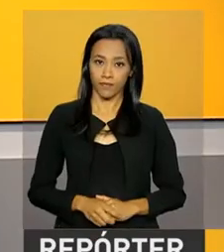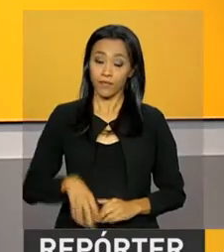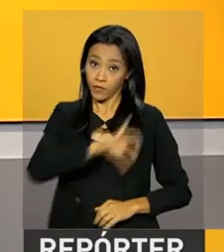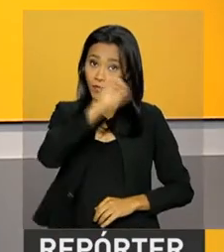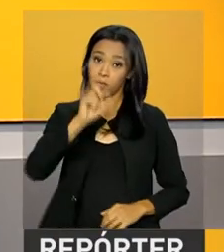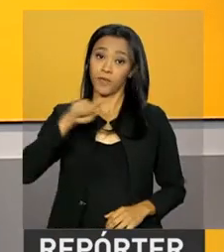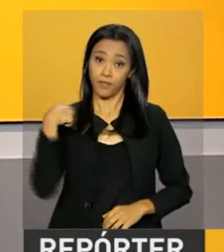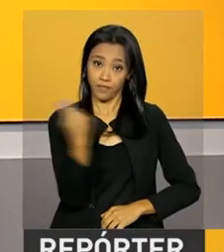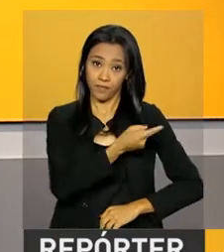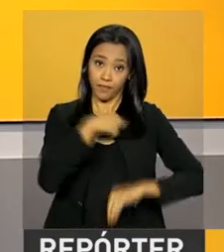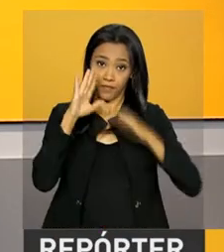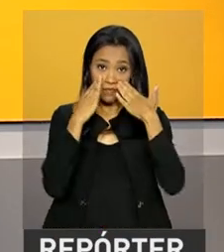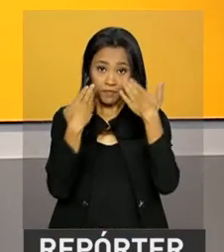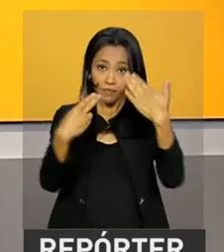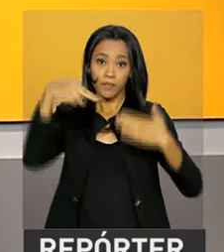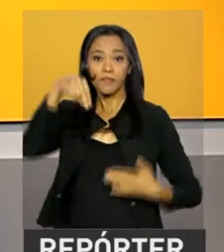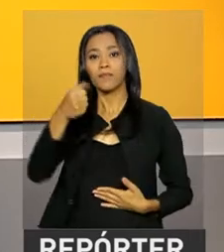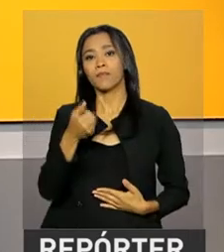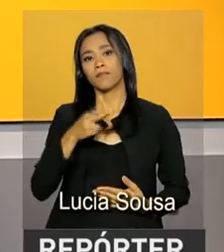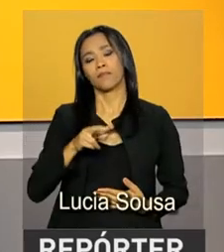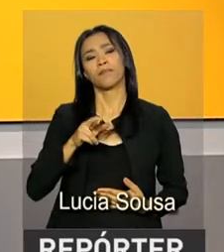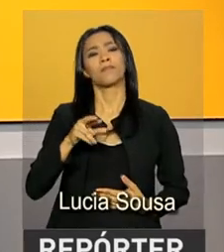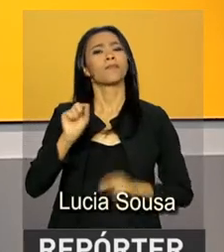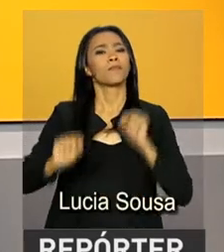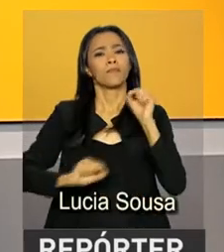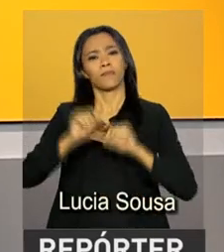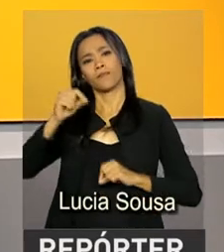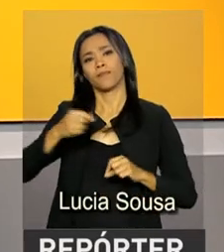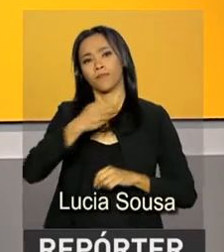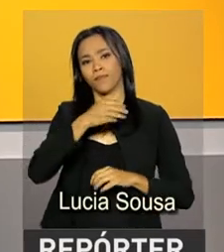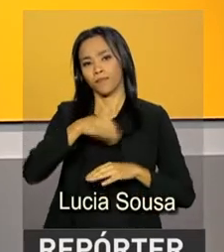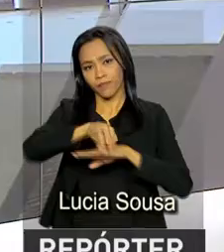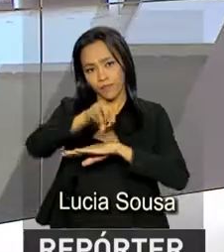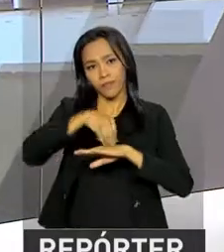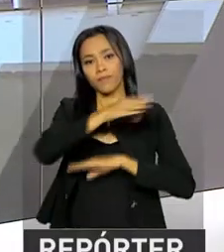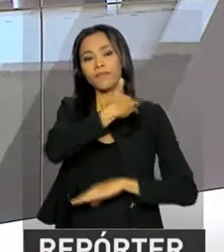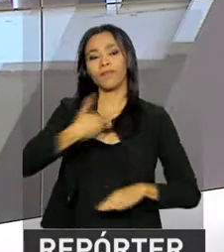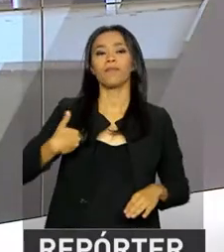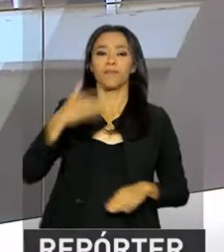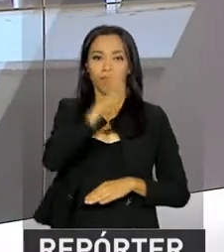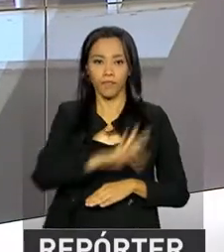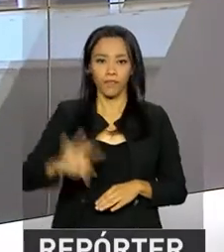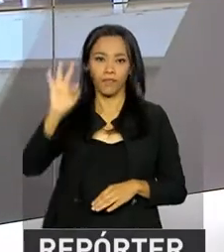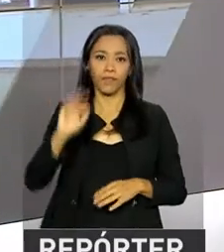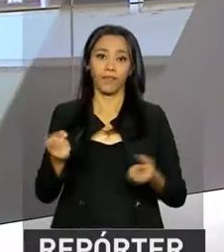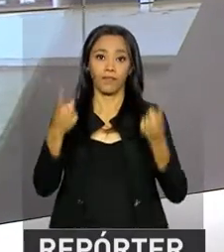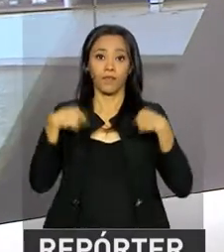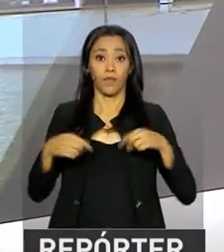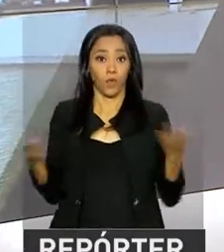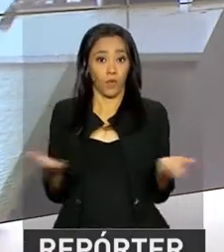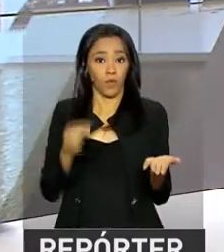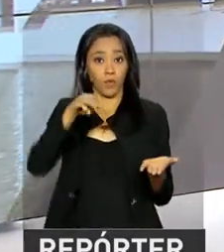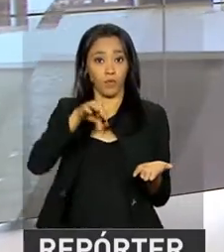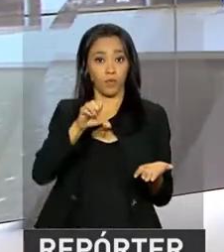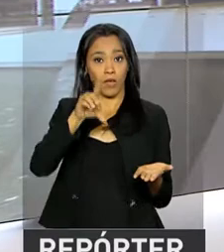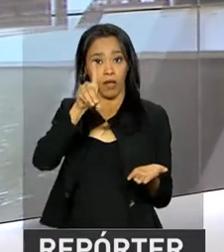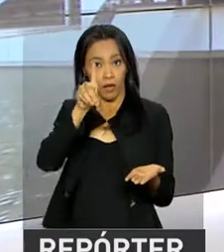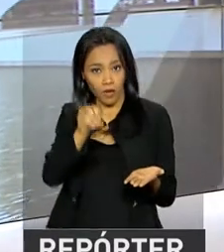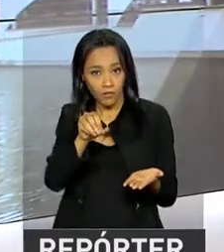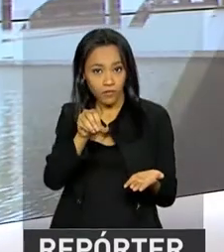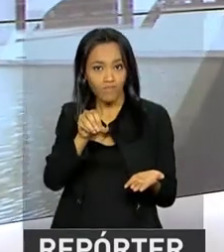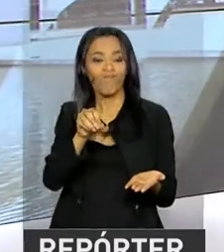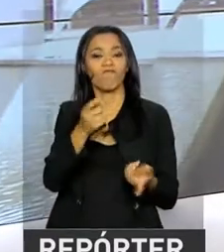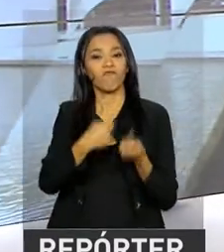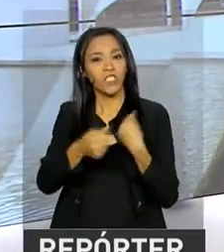Olá, estamos de volta com o repórter NBR e as notícias do governo federal. Olha, o mercado financeiro mantém o otimismo e reduz